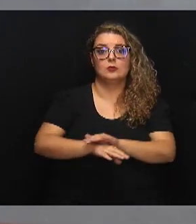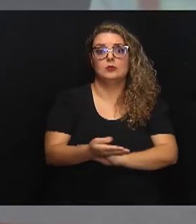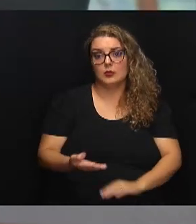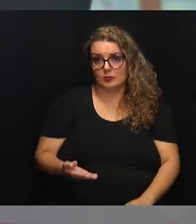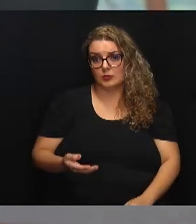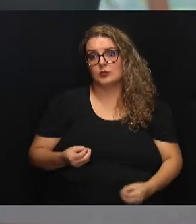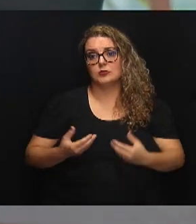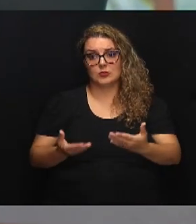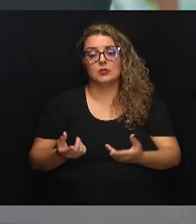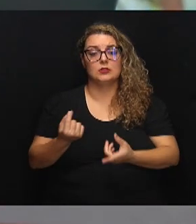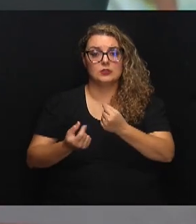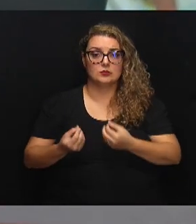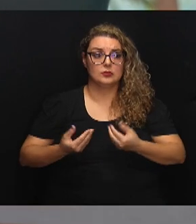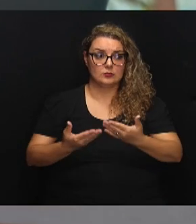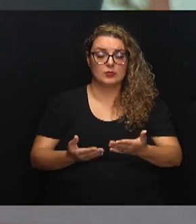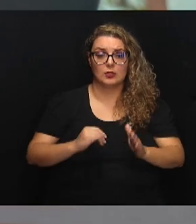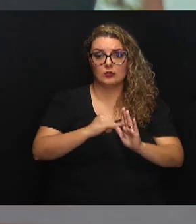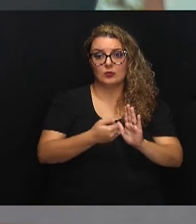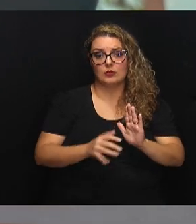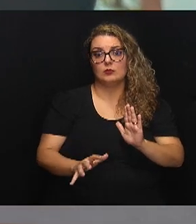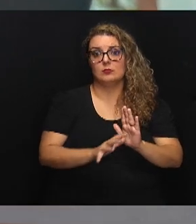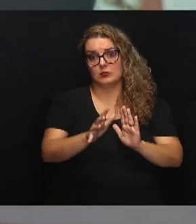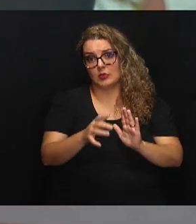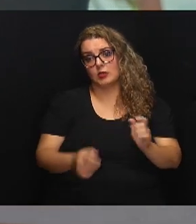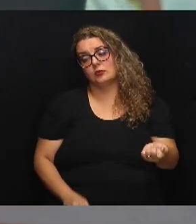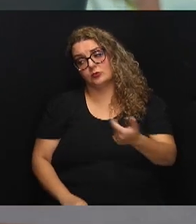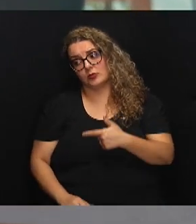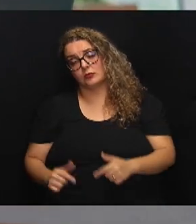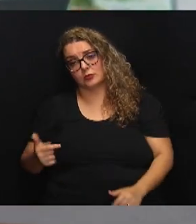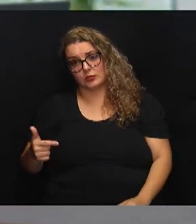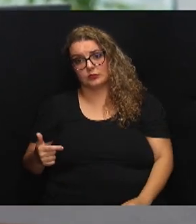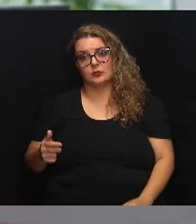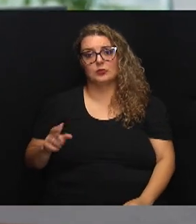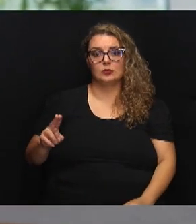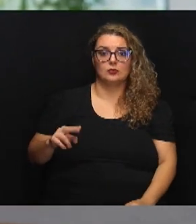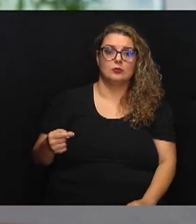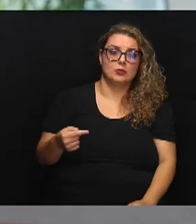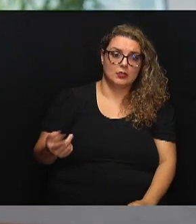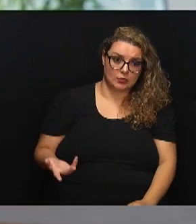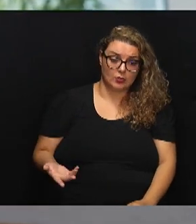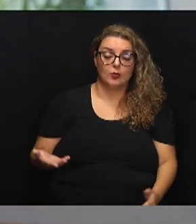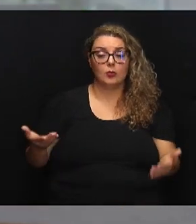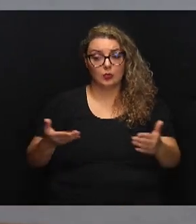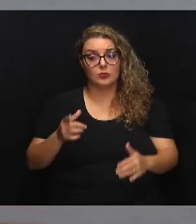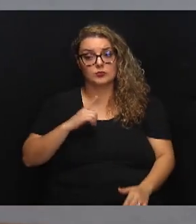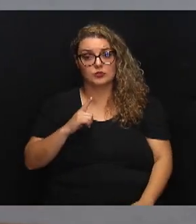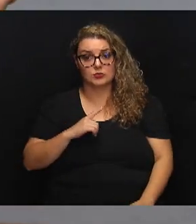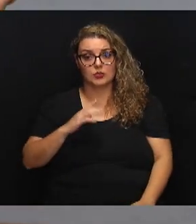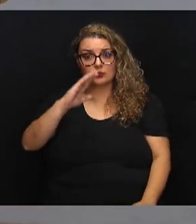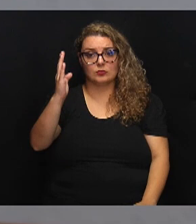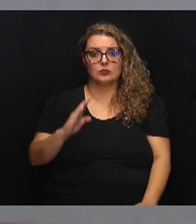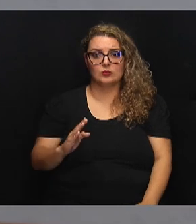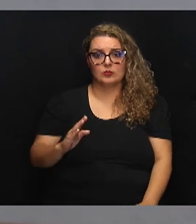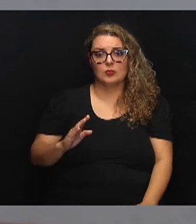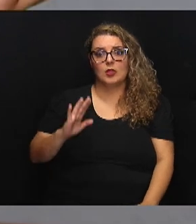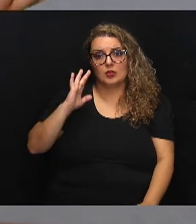dinheiro para você, vai dar com juros muito mais altos do que aquele que não tem o nome negativado. Hoje tem no Brasil, acho que muitos aqui já ouviram